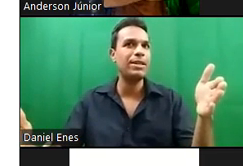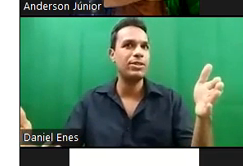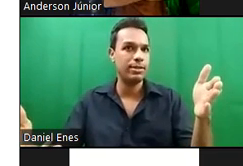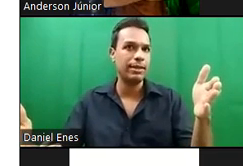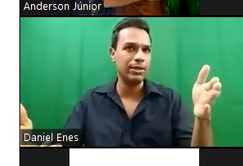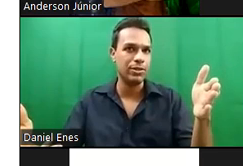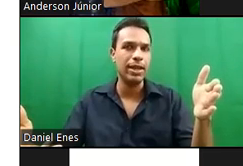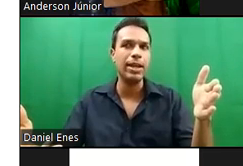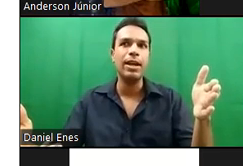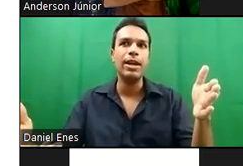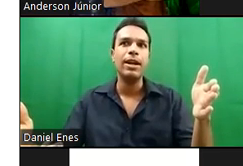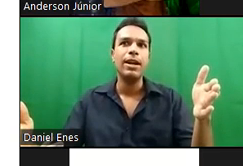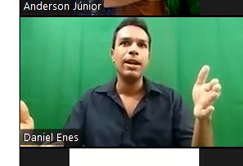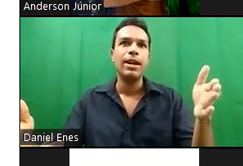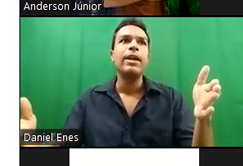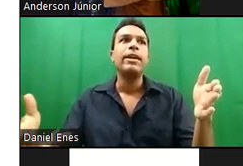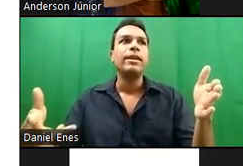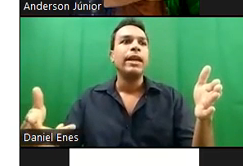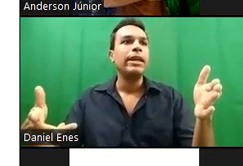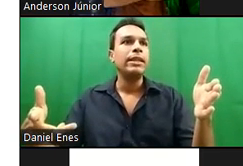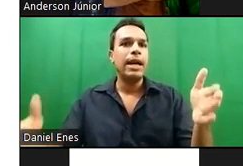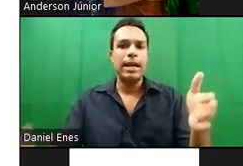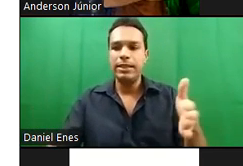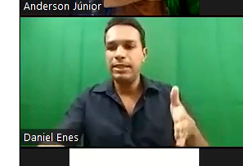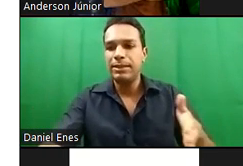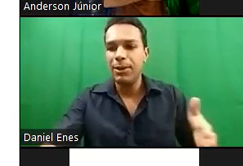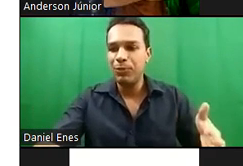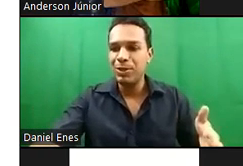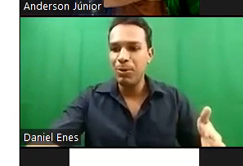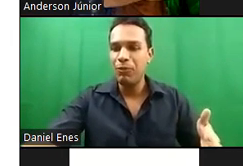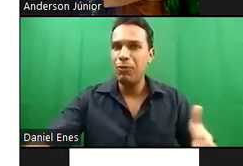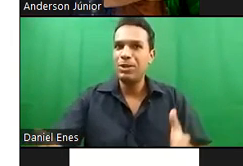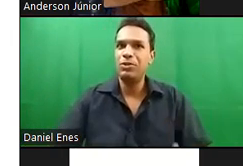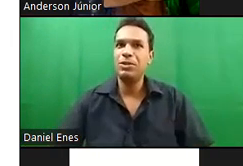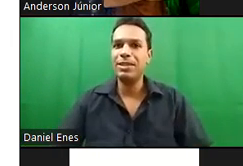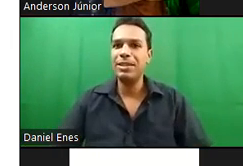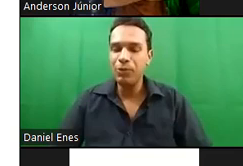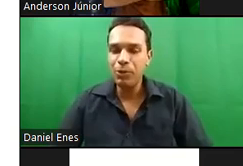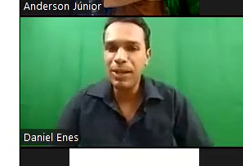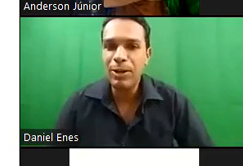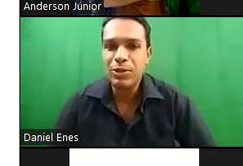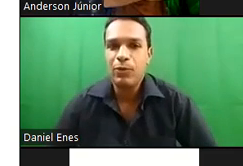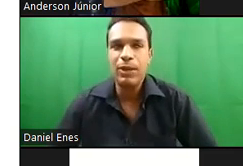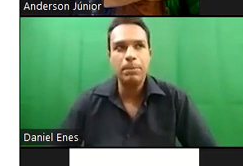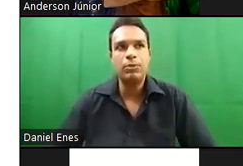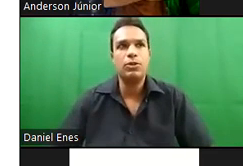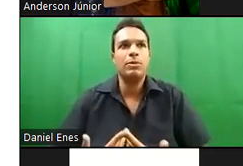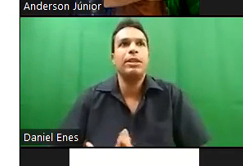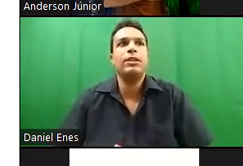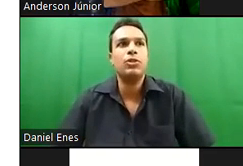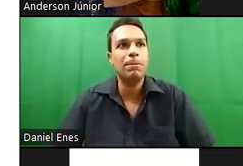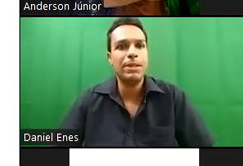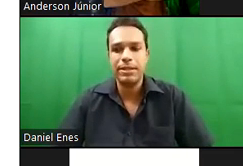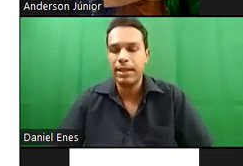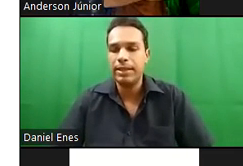para a área de exatas, né? Isso. E aí, talvez não é o forte de vocês. Eu falei pouco de mim,